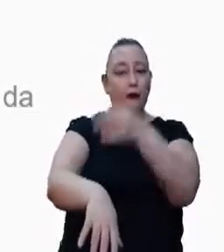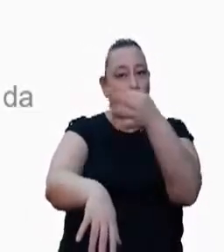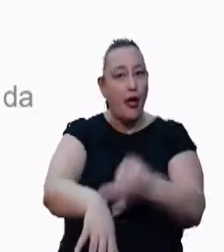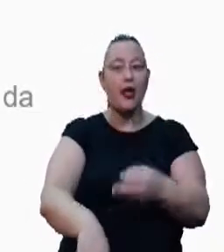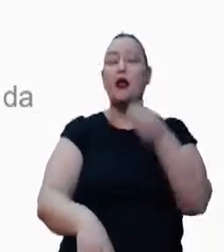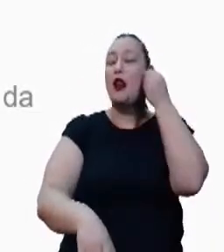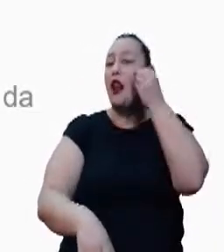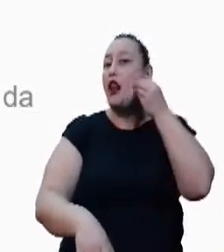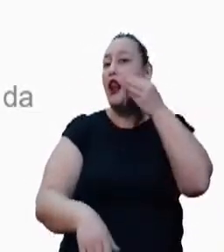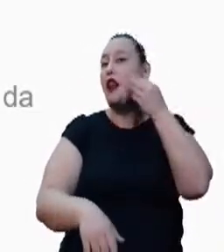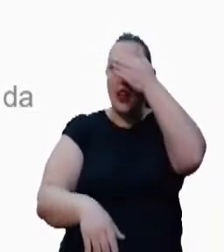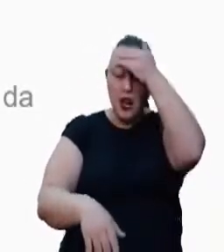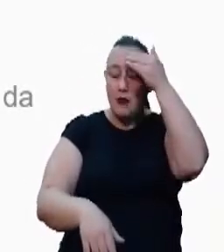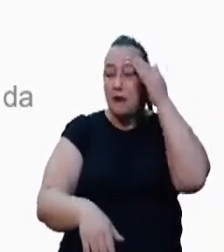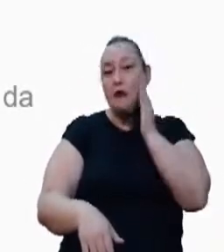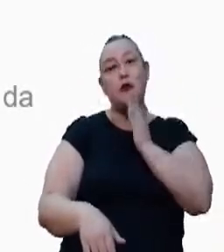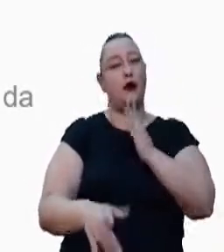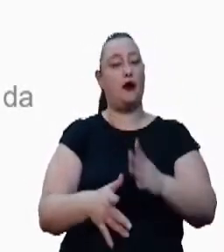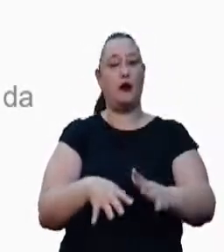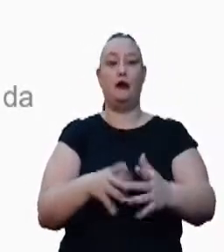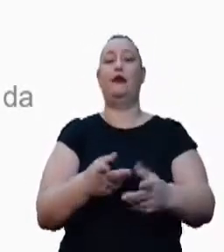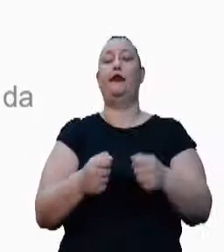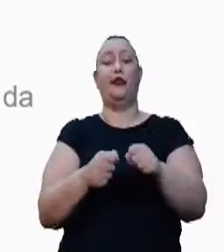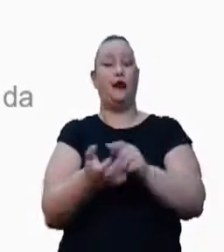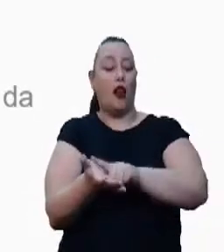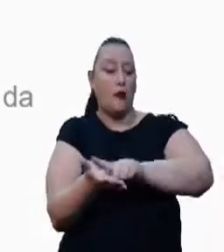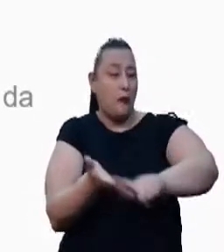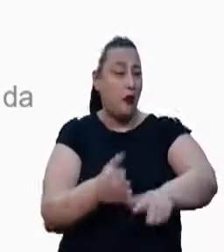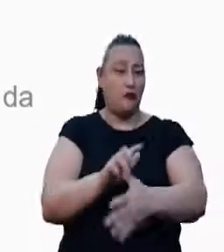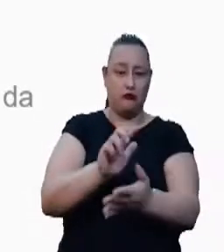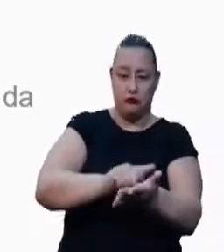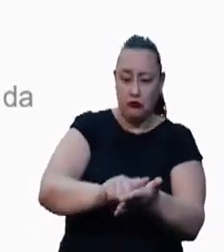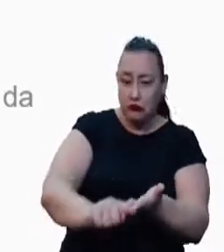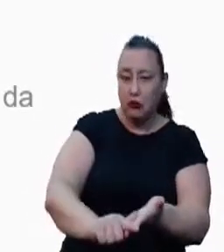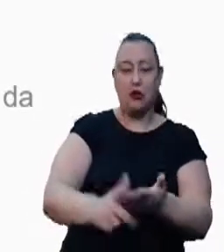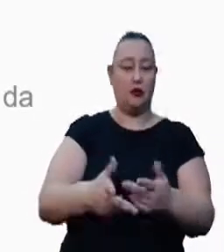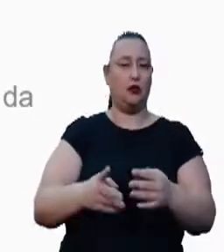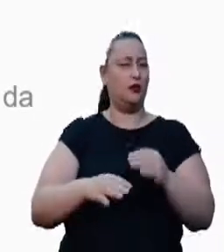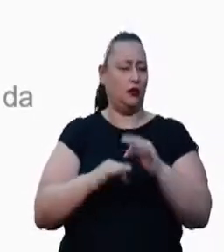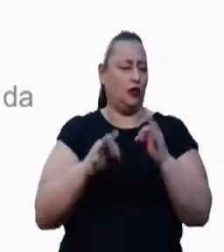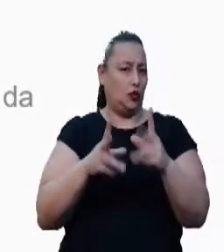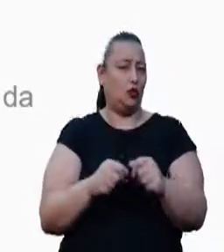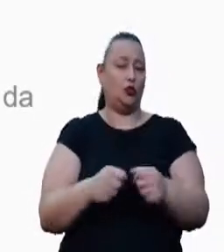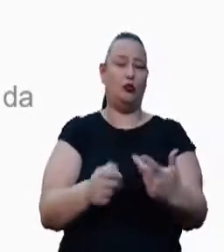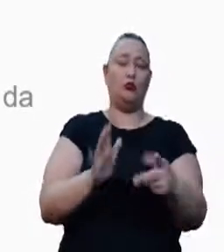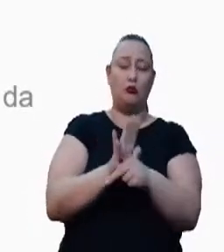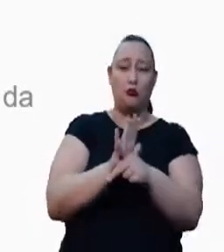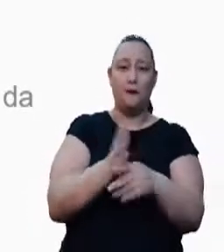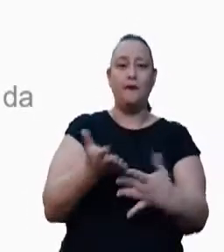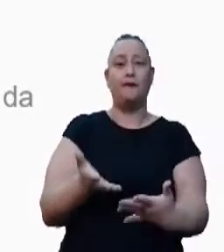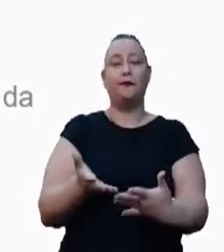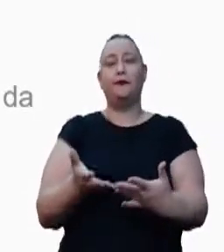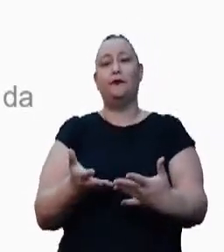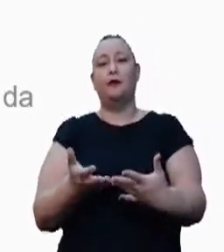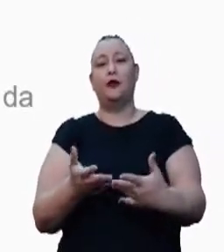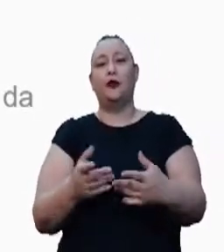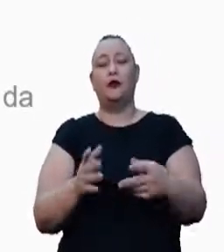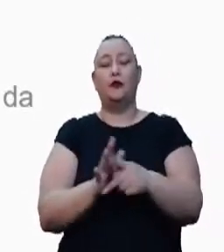da pele, o aplicador tem que estar com as mãos higienizadas, toda a aplicação, tanto